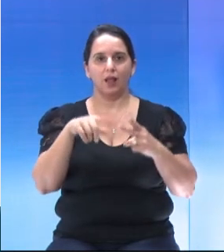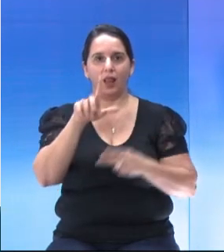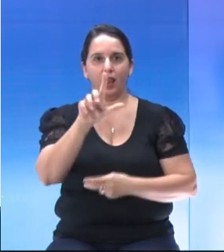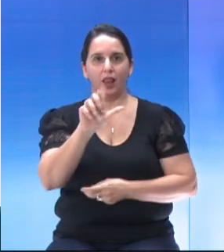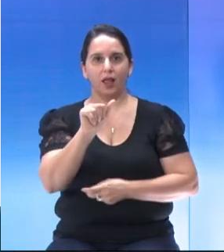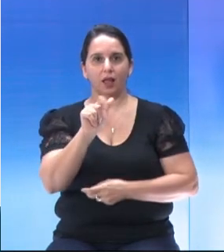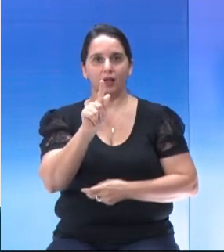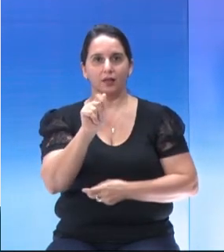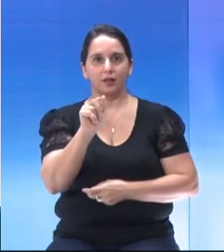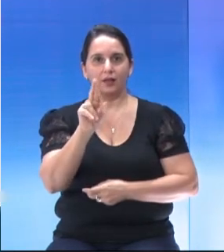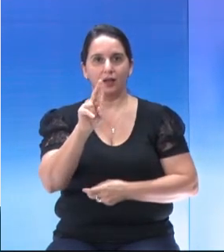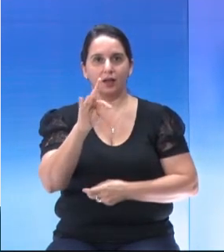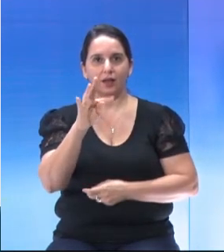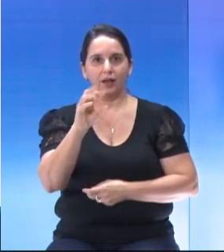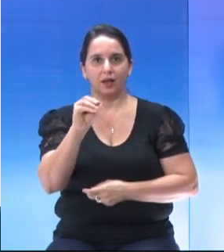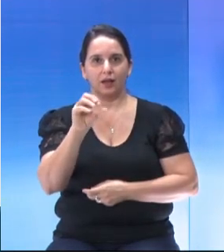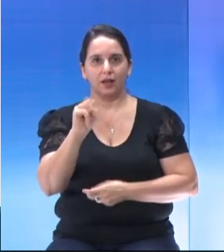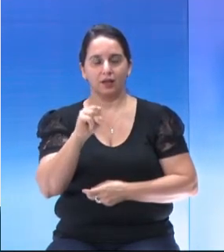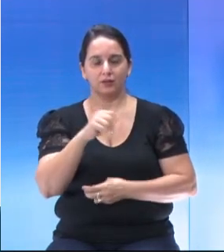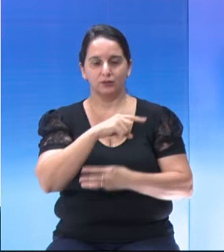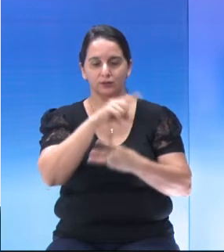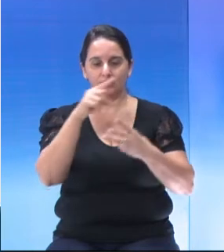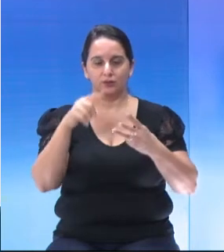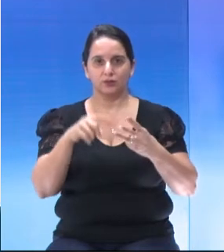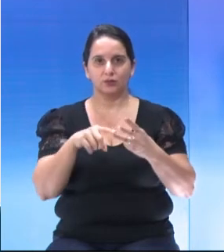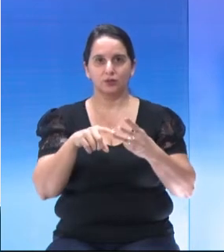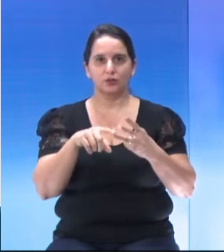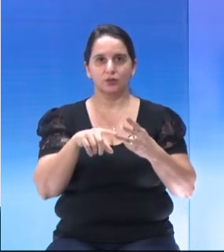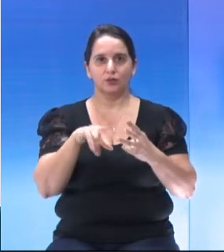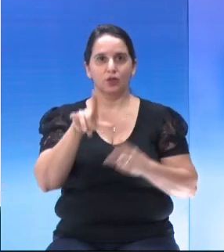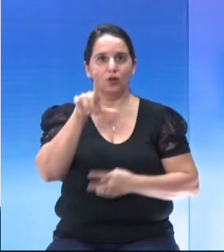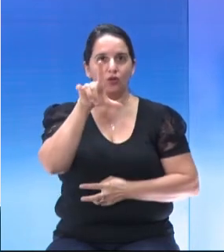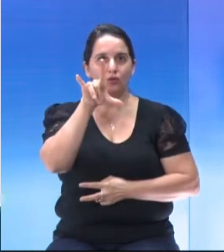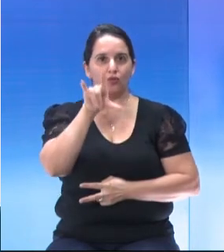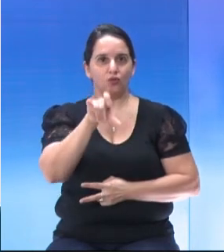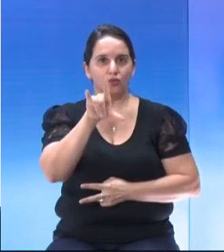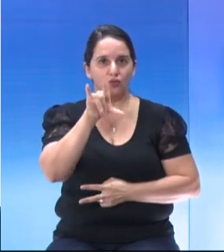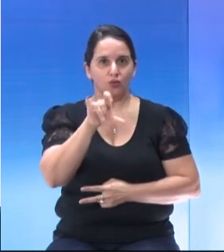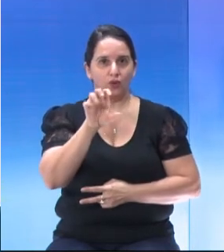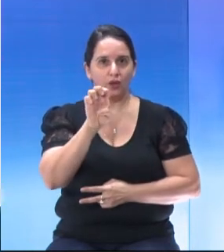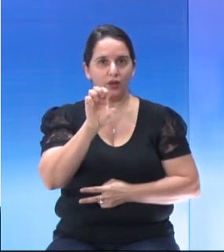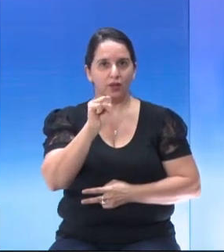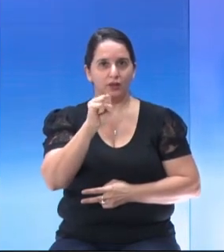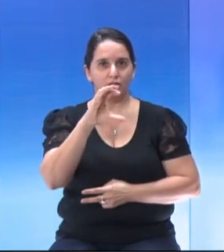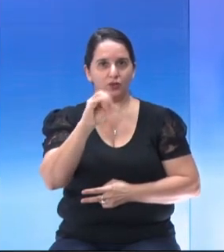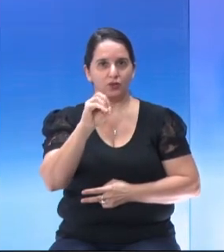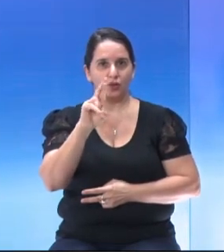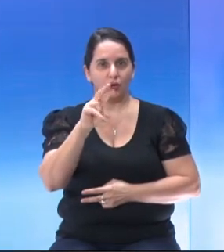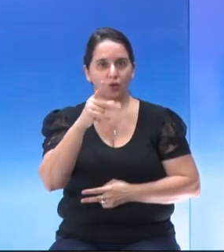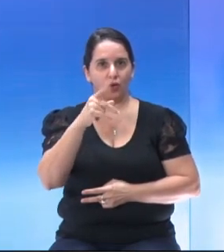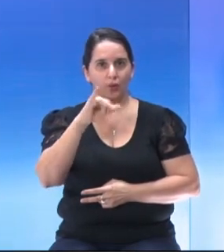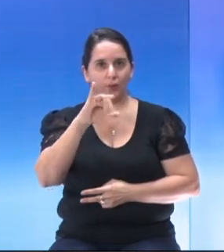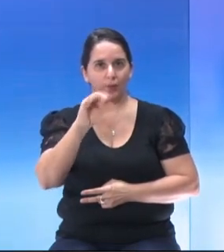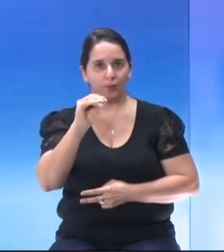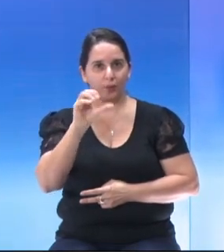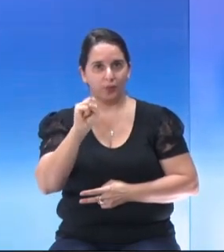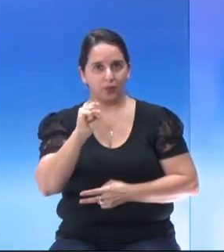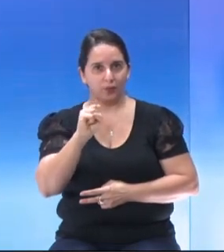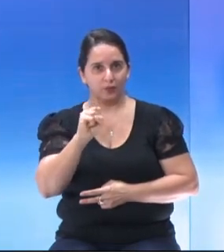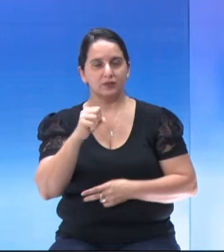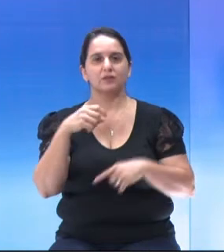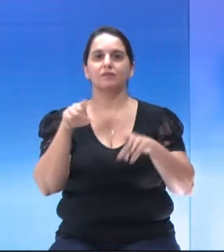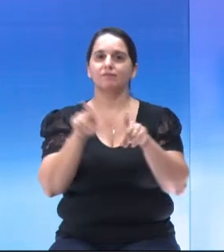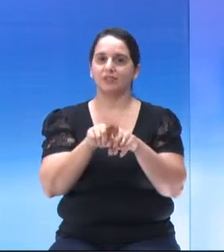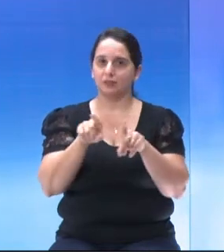muitos lagartos, escorpiões e insetos também sobrevivem no deserto. Escorpiões sobrevivem